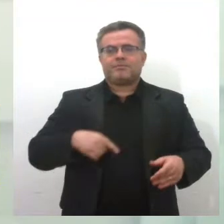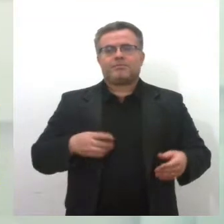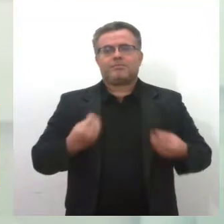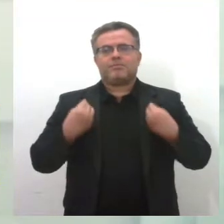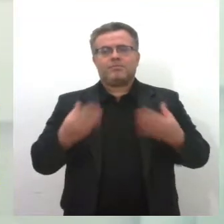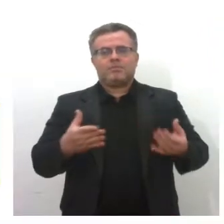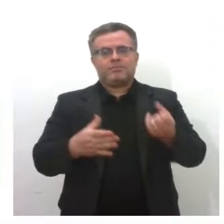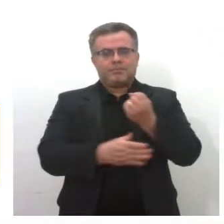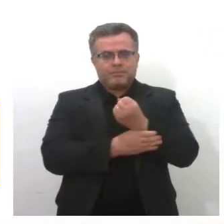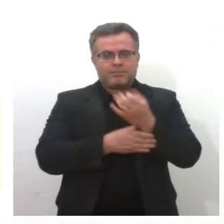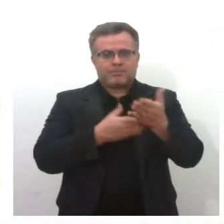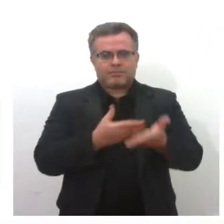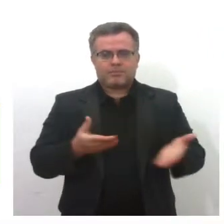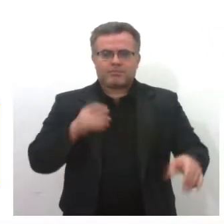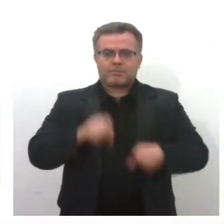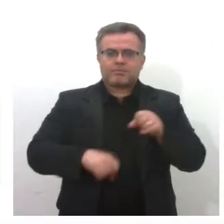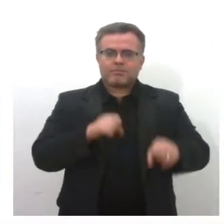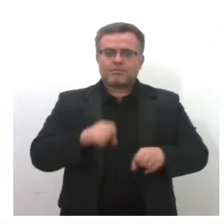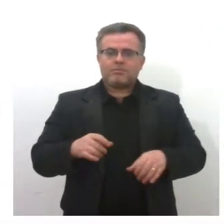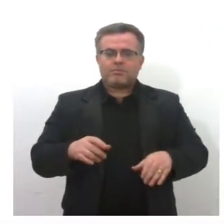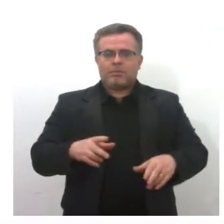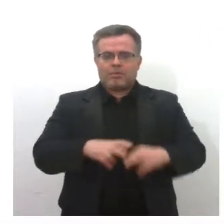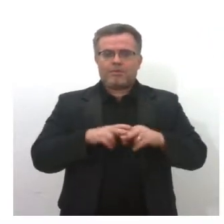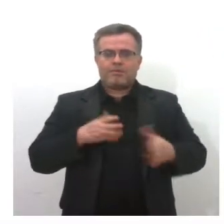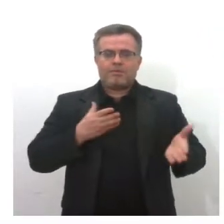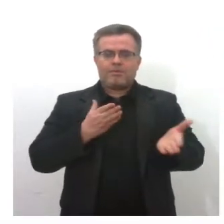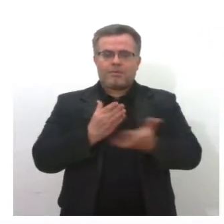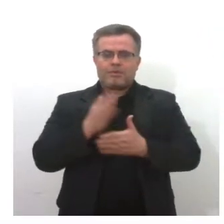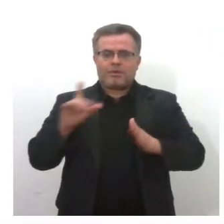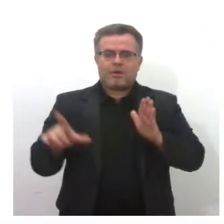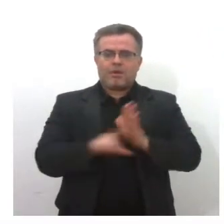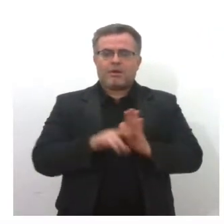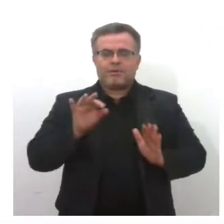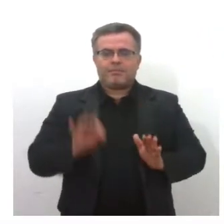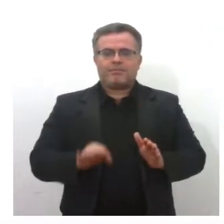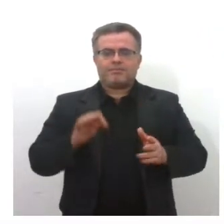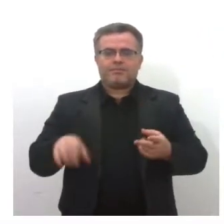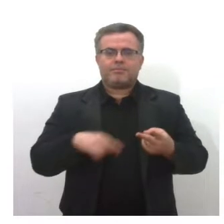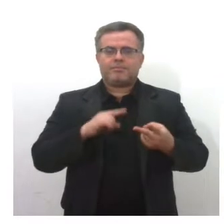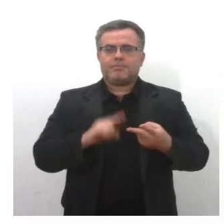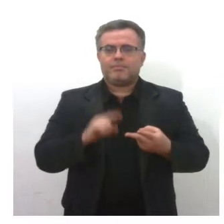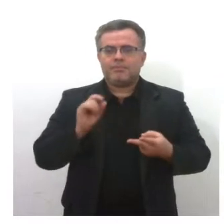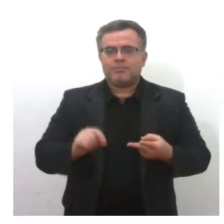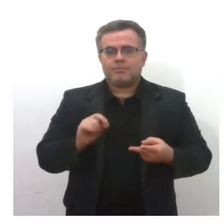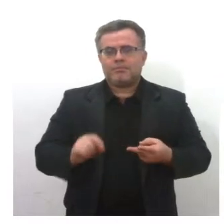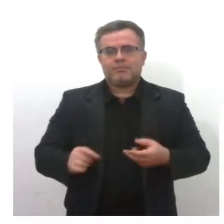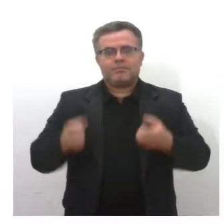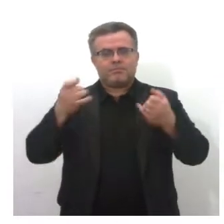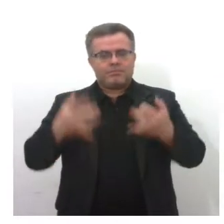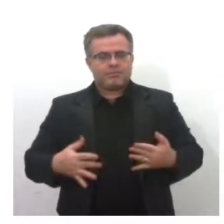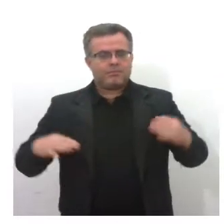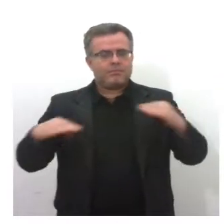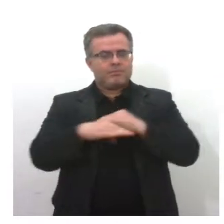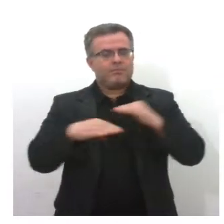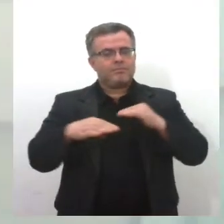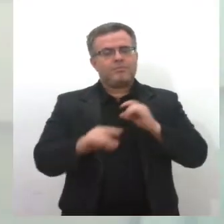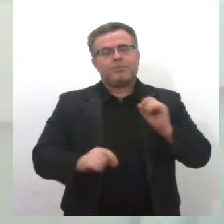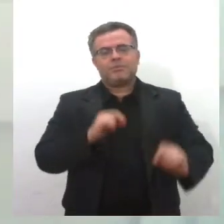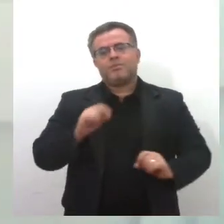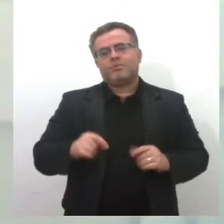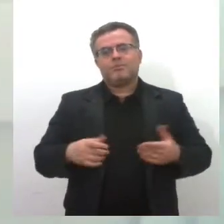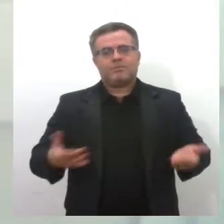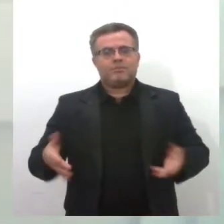dos ciclistas, por isso a aprovação dessa lei, por isso essa data. E falando em trânsito, na